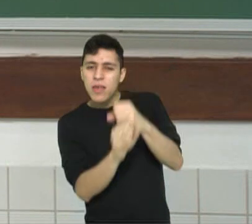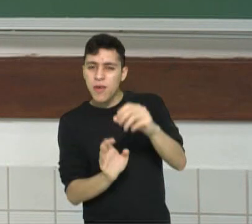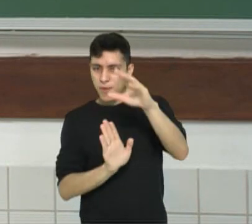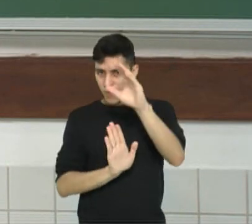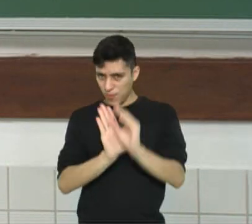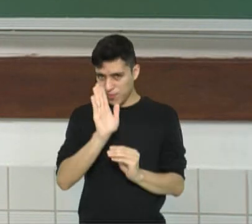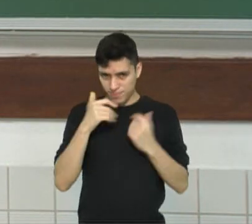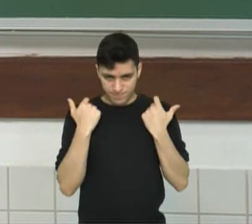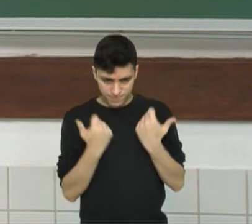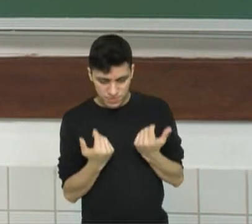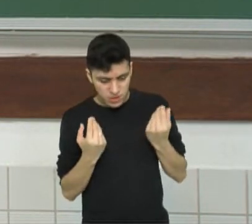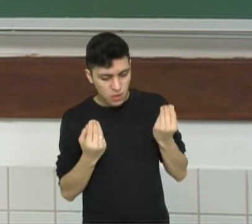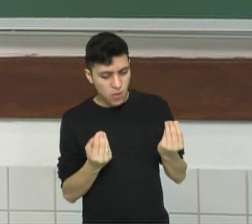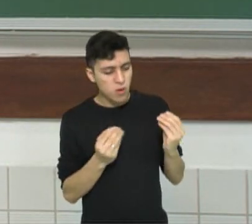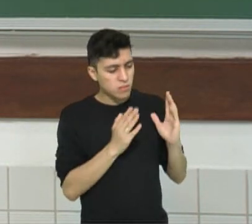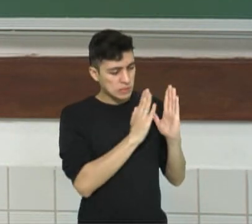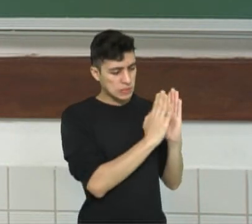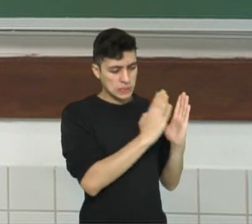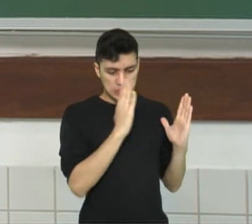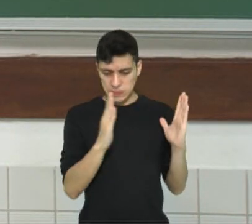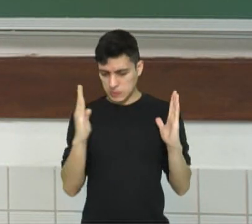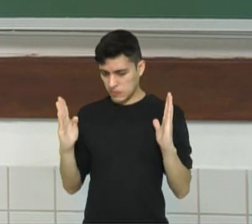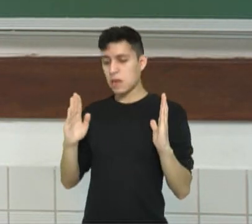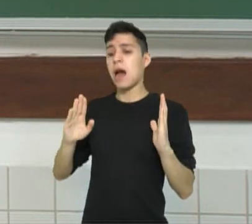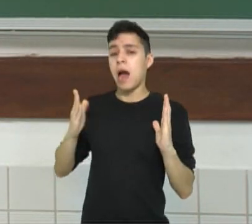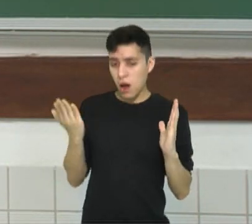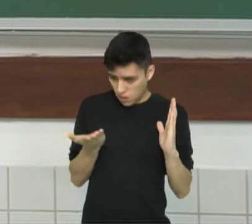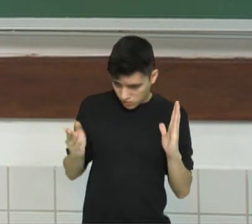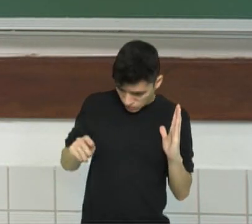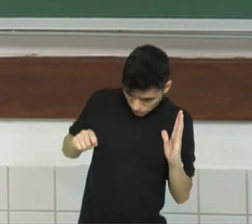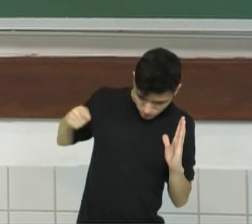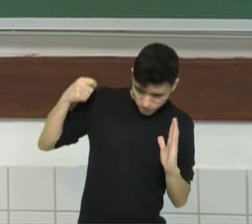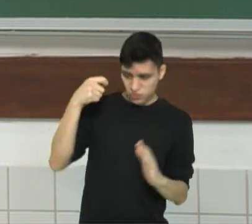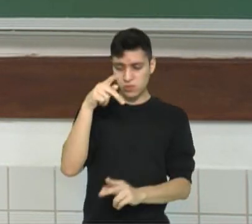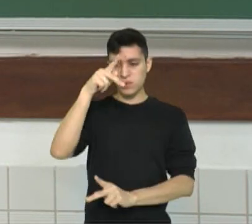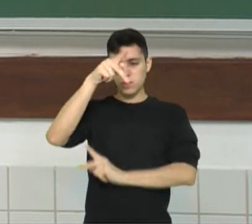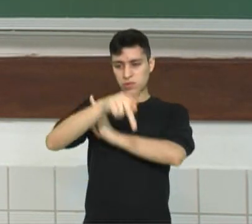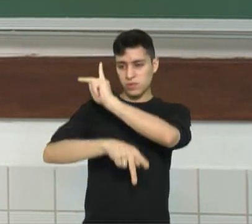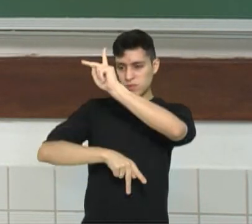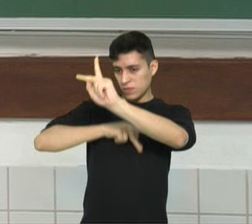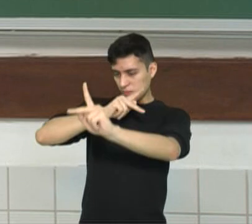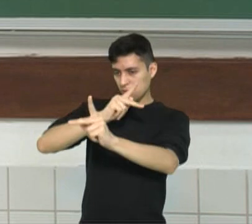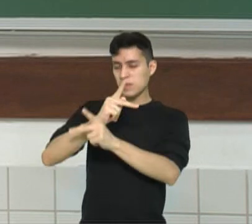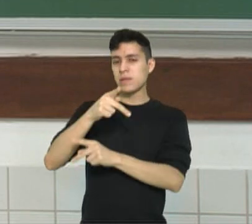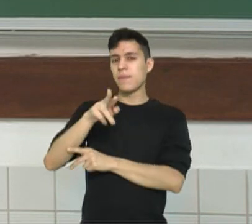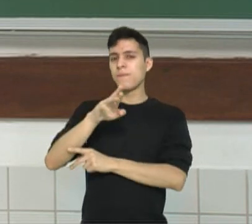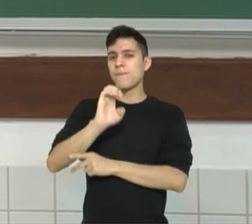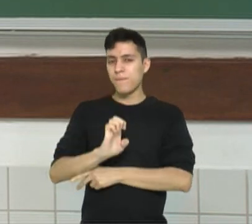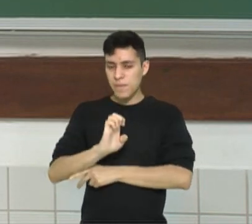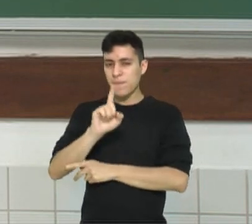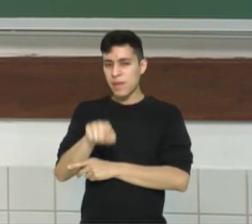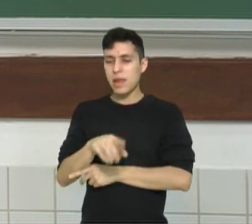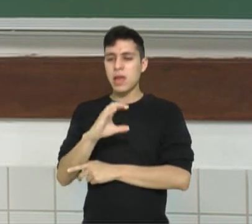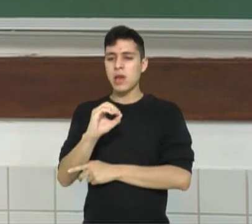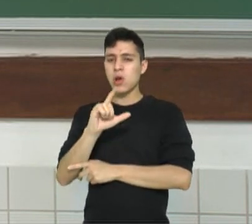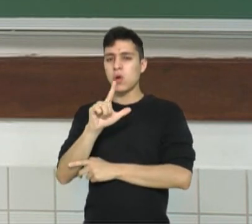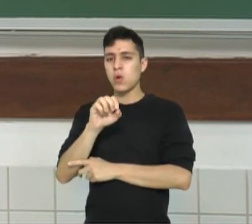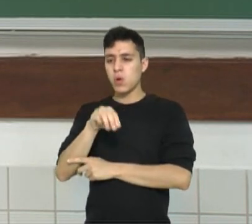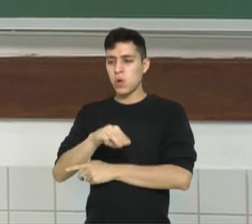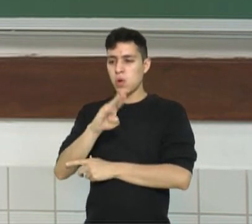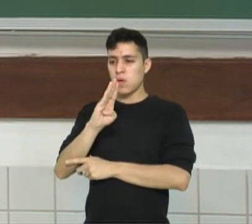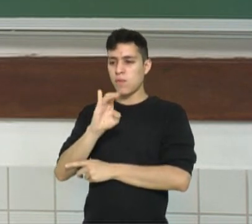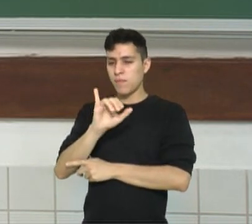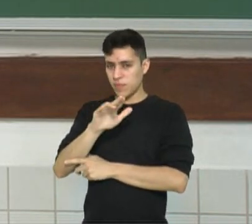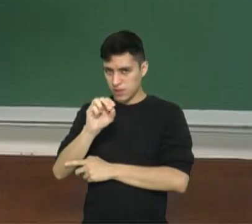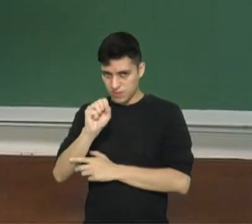é que nós chegamos aqui para falar desses povos, né, pré-colombianos. Nós já estamos